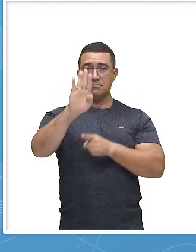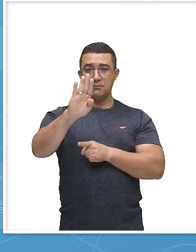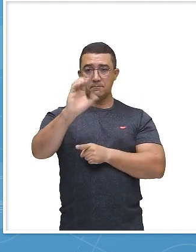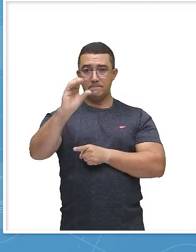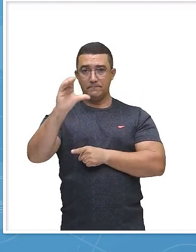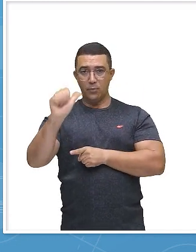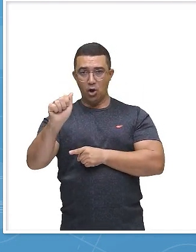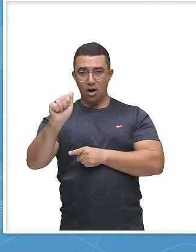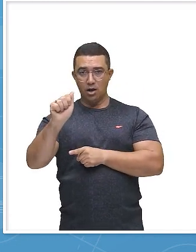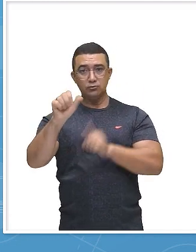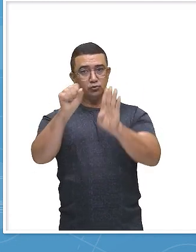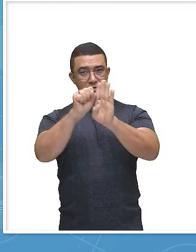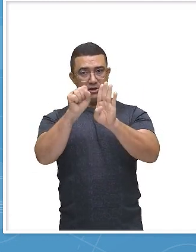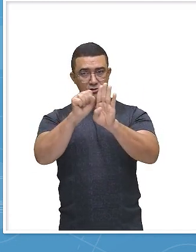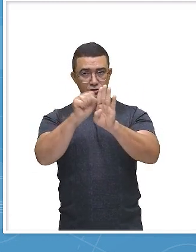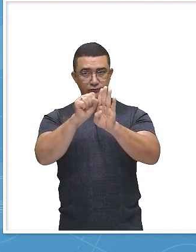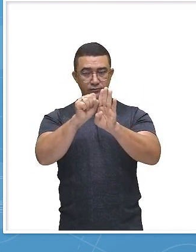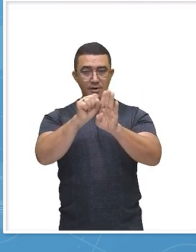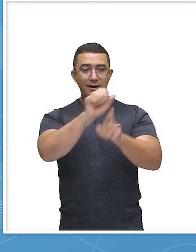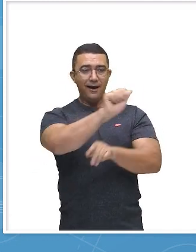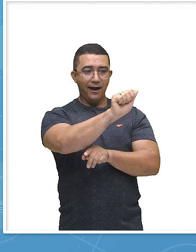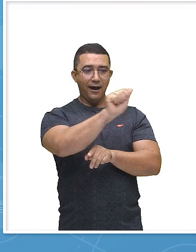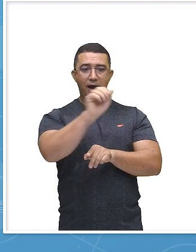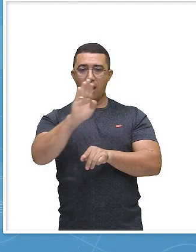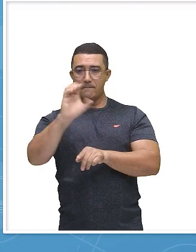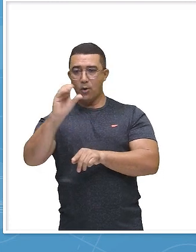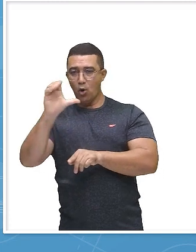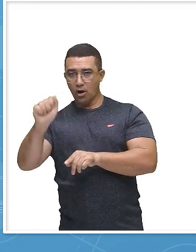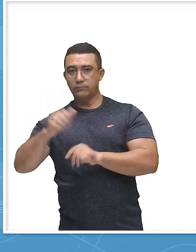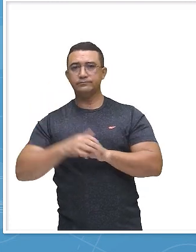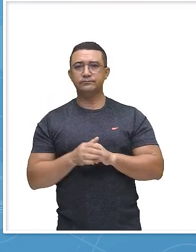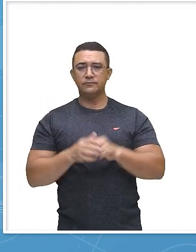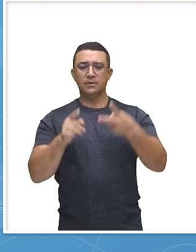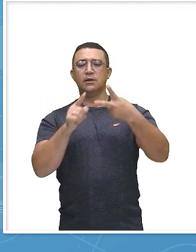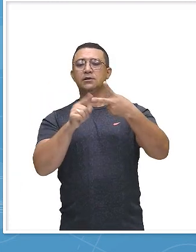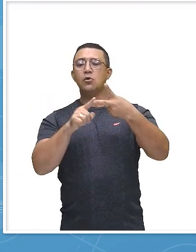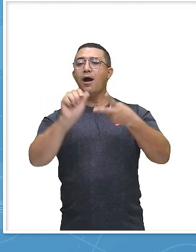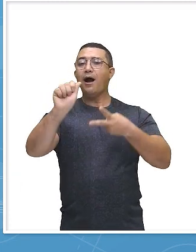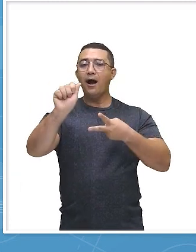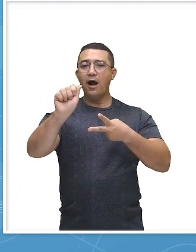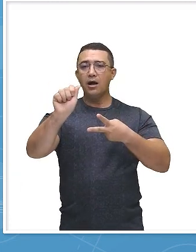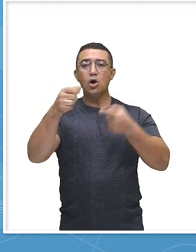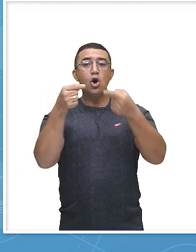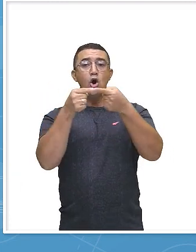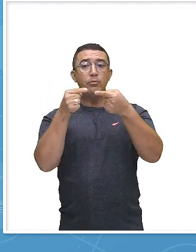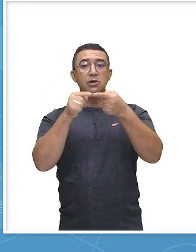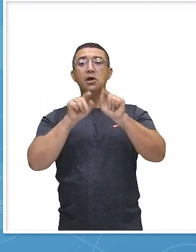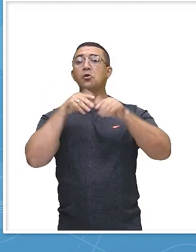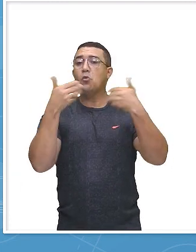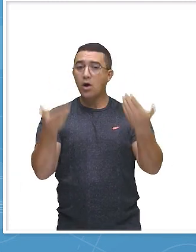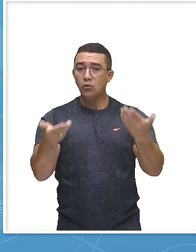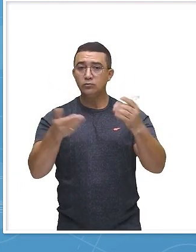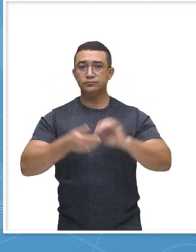palavra boca, a boca. E o segundo? O segundo artigo vai se relacionar a quê?